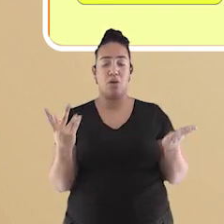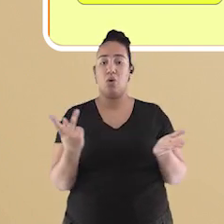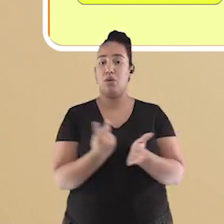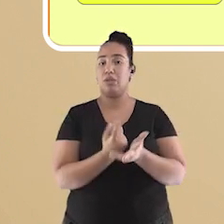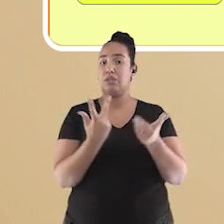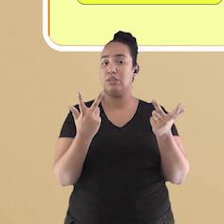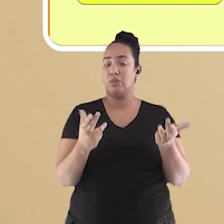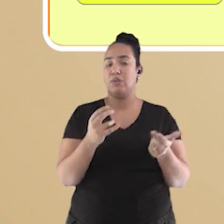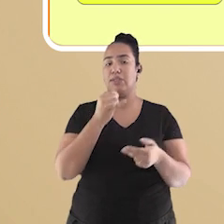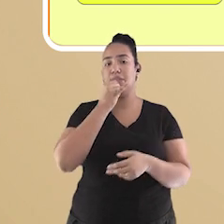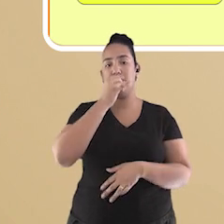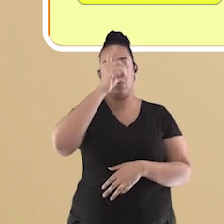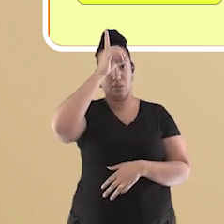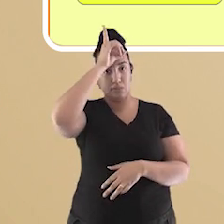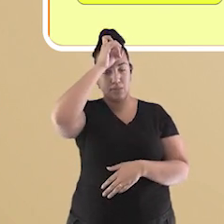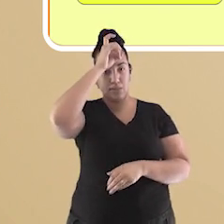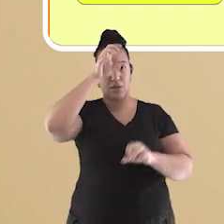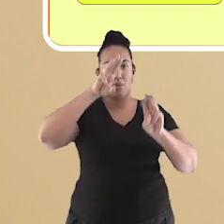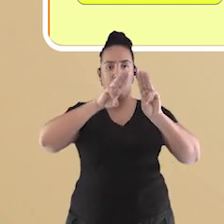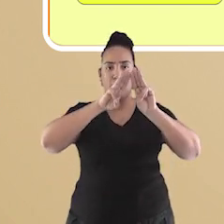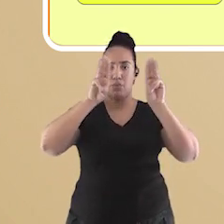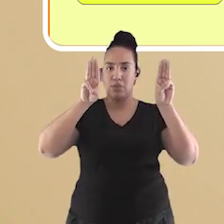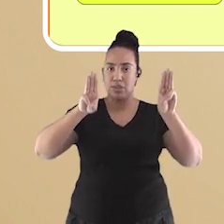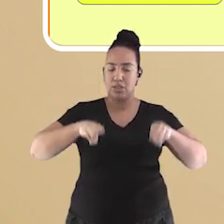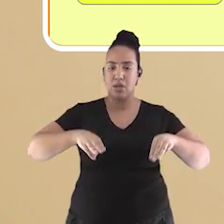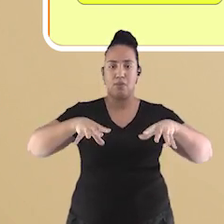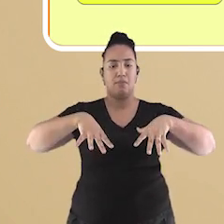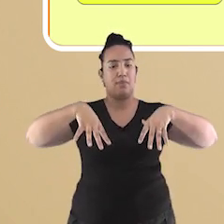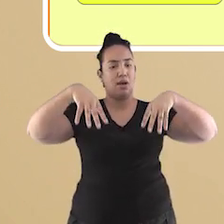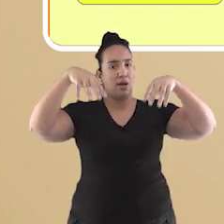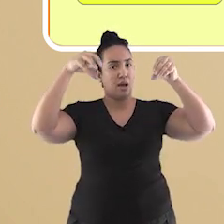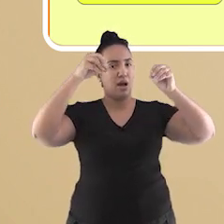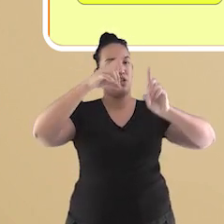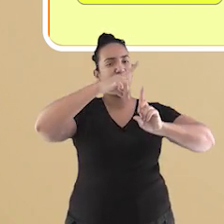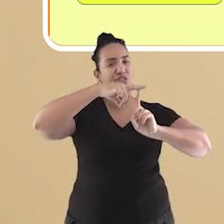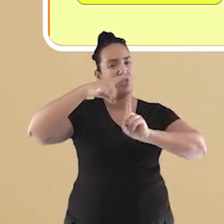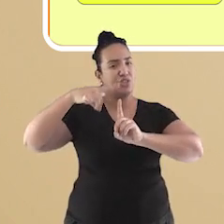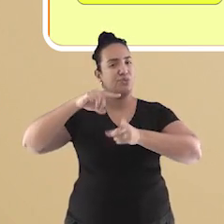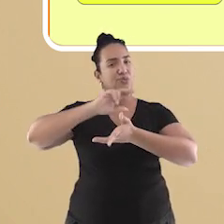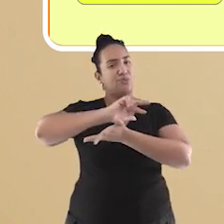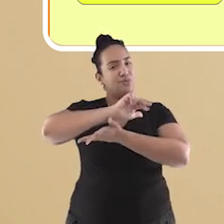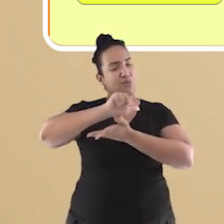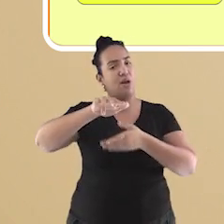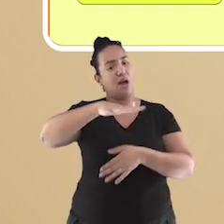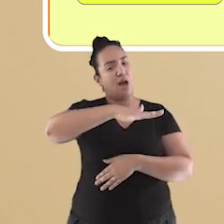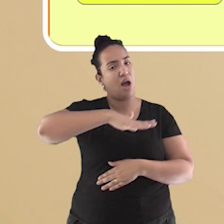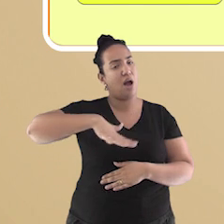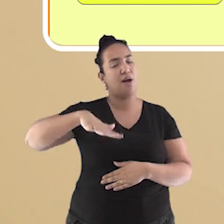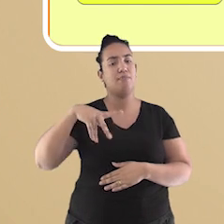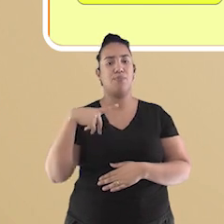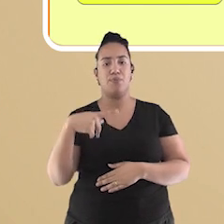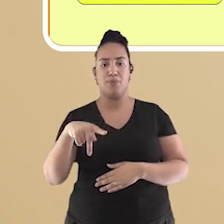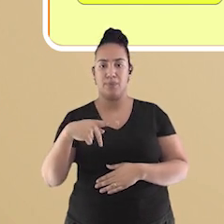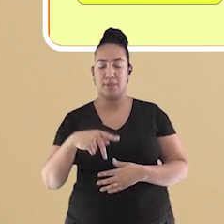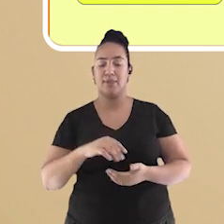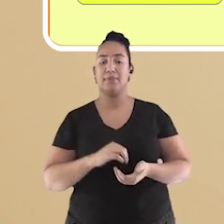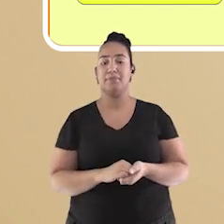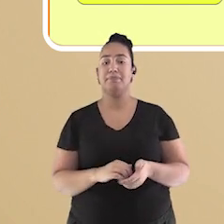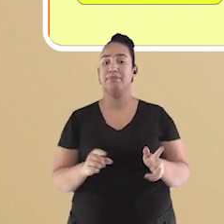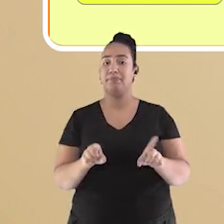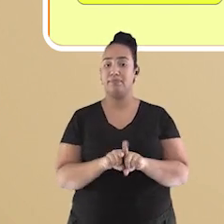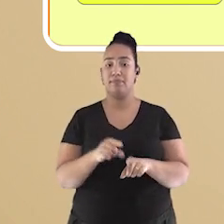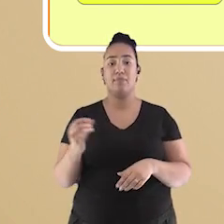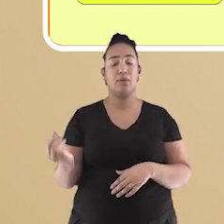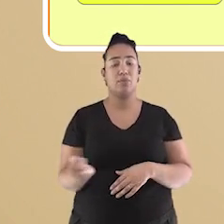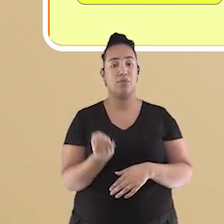com hospitais, museus, palácios e vários outros tipos de espaços públicos. É